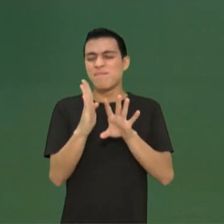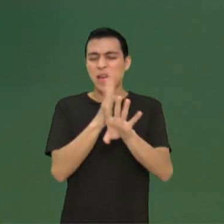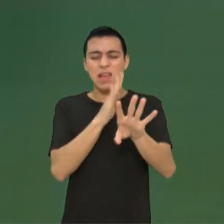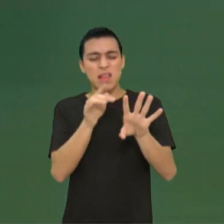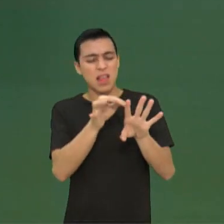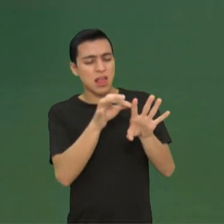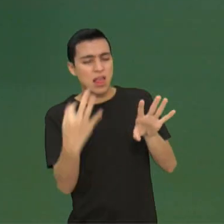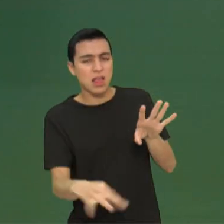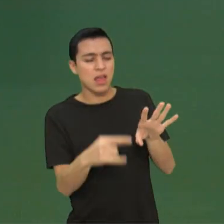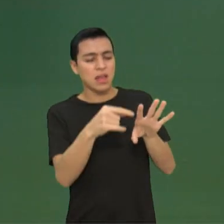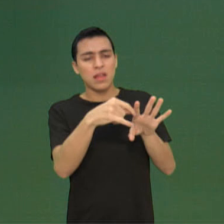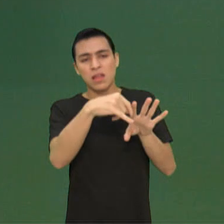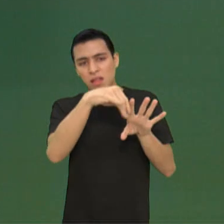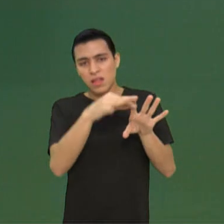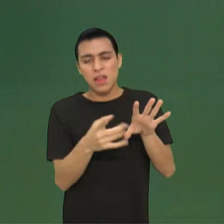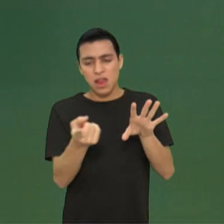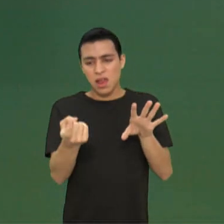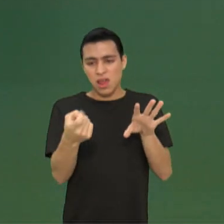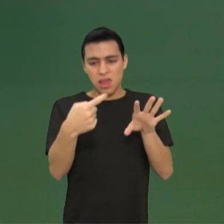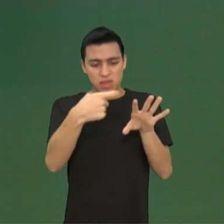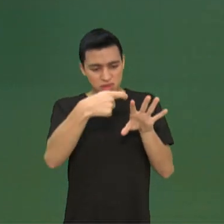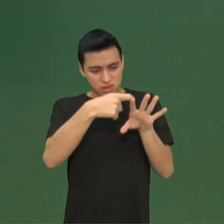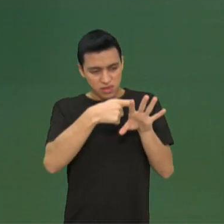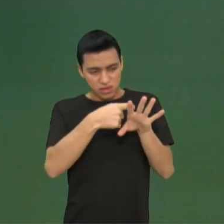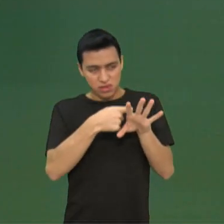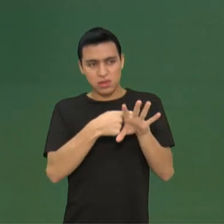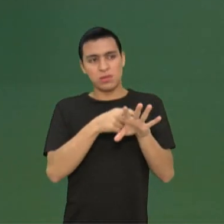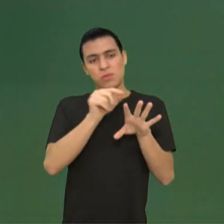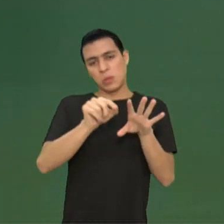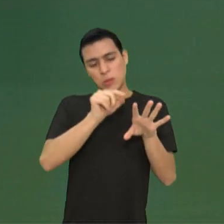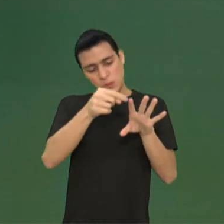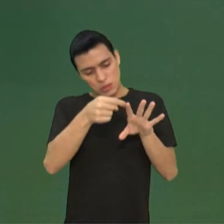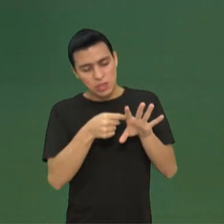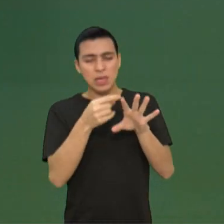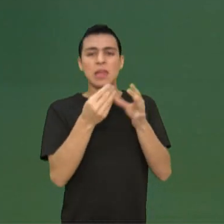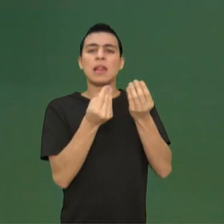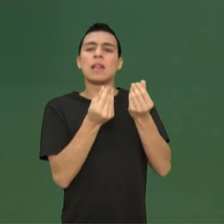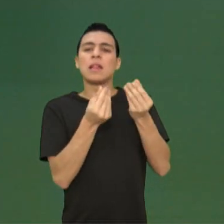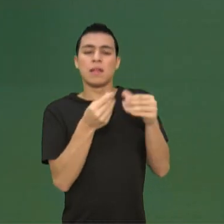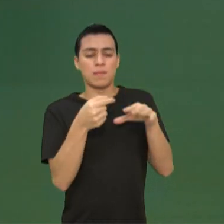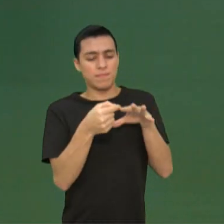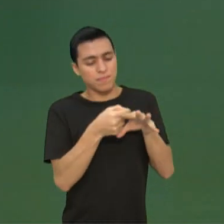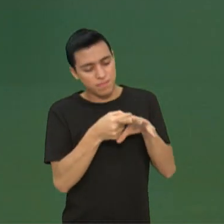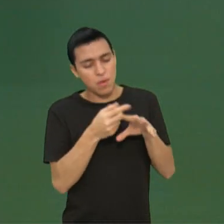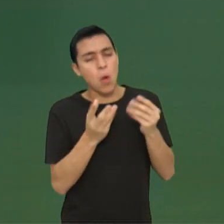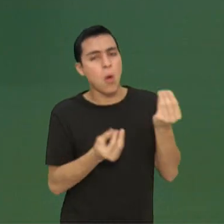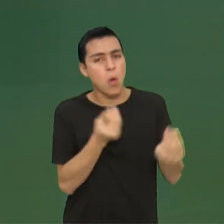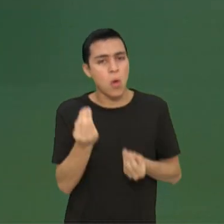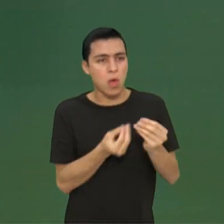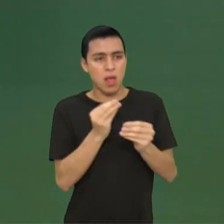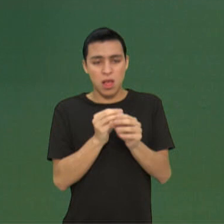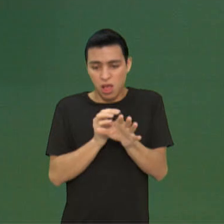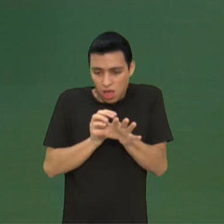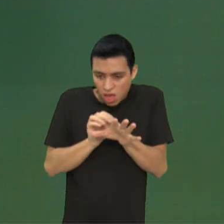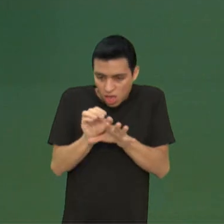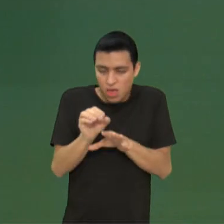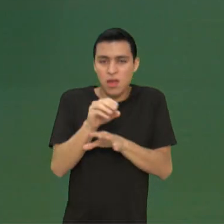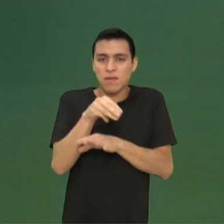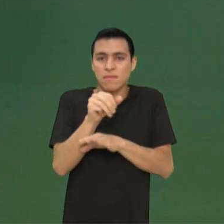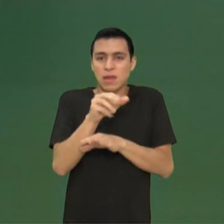a mão. Aí a bactéria da sujeirinha entrou em contato com os tecidos abaixo da pele. Vêm os